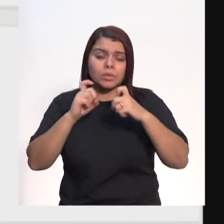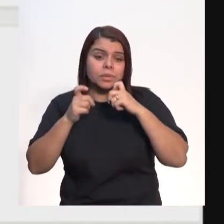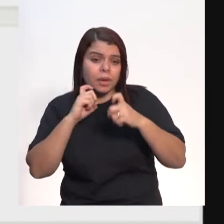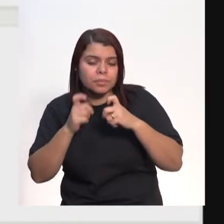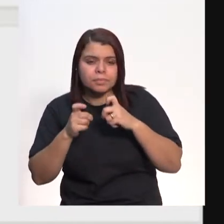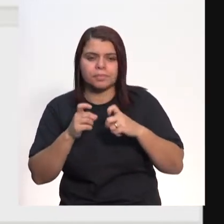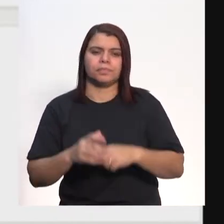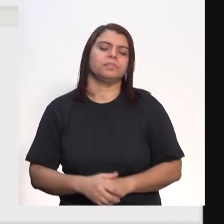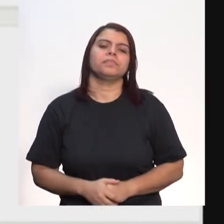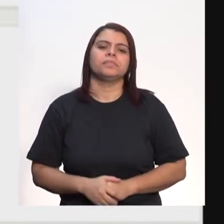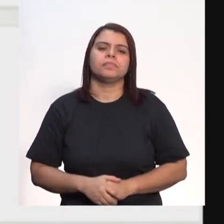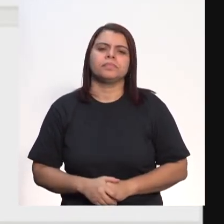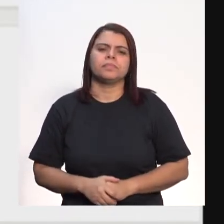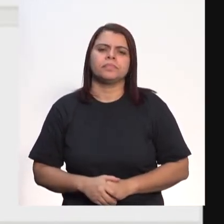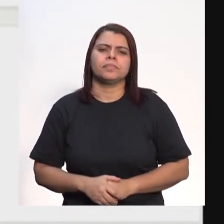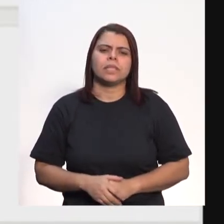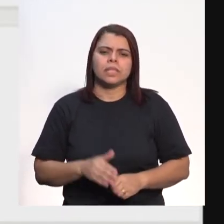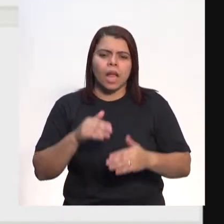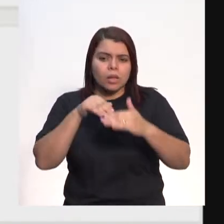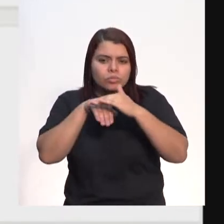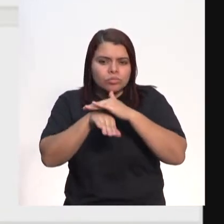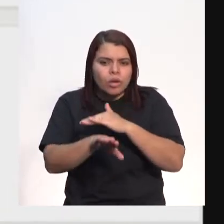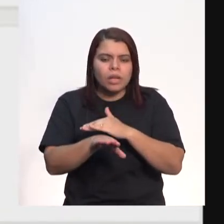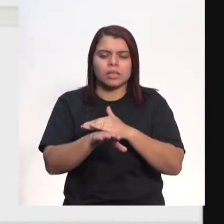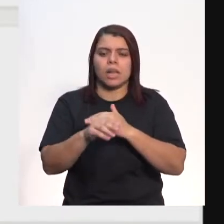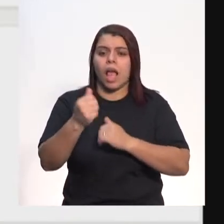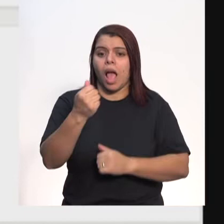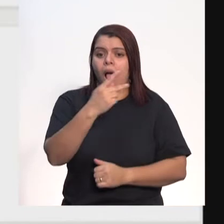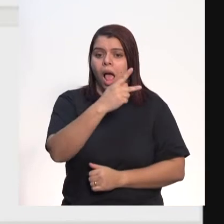Teams, entre no aplicativo,